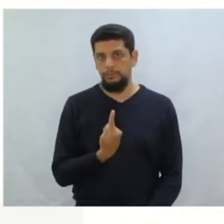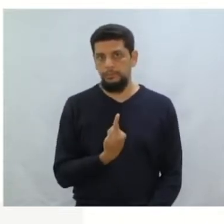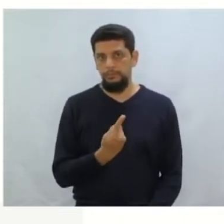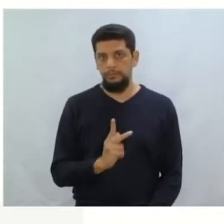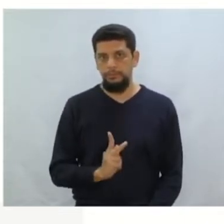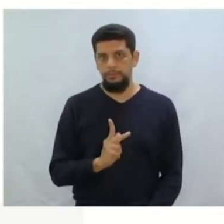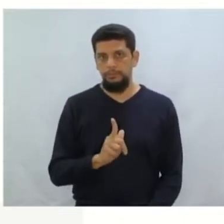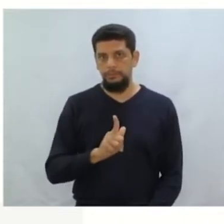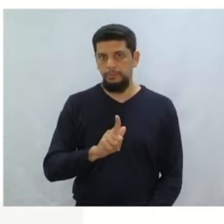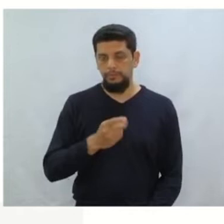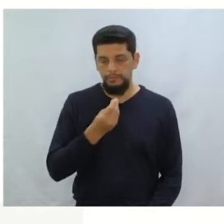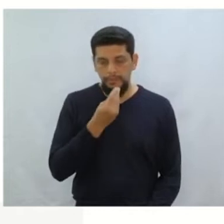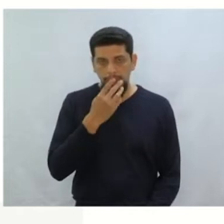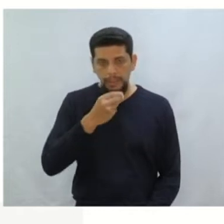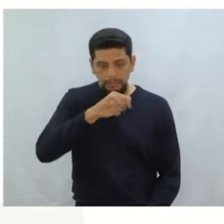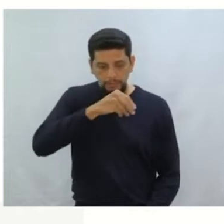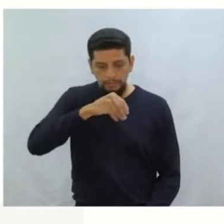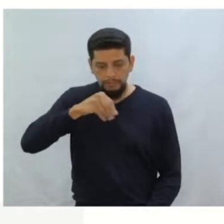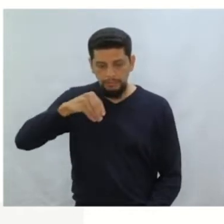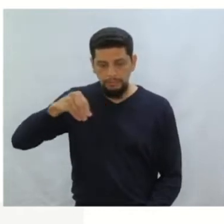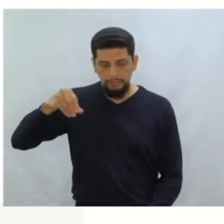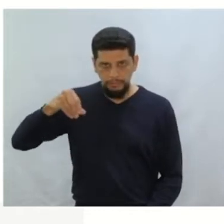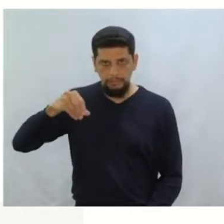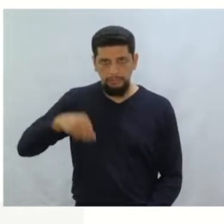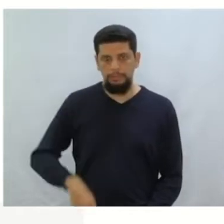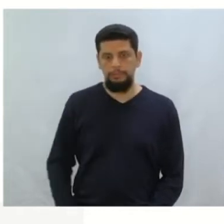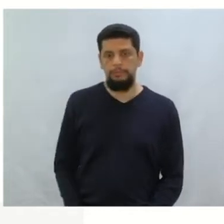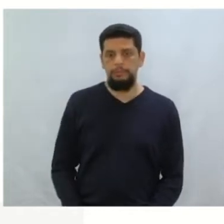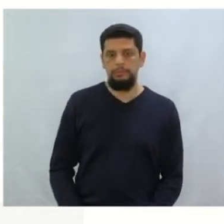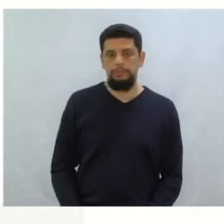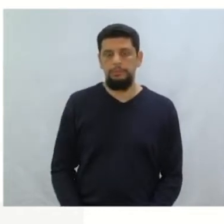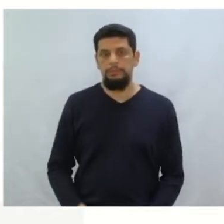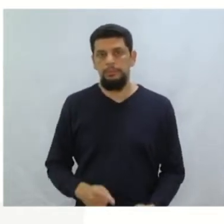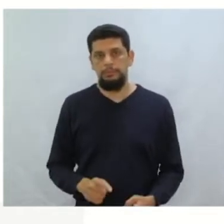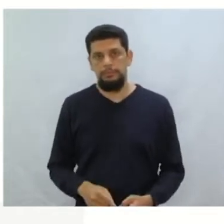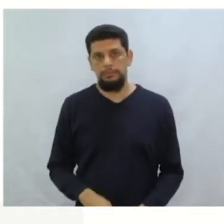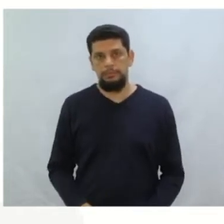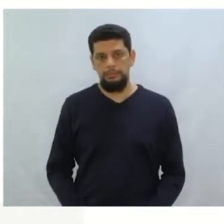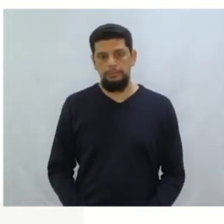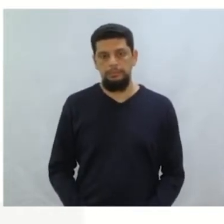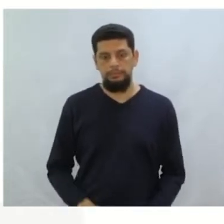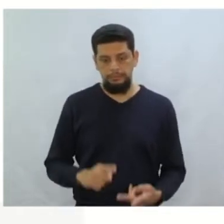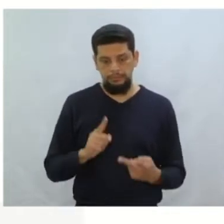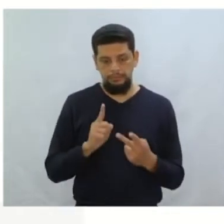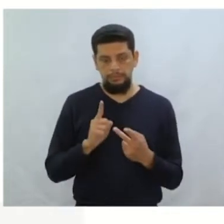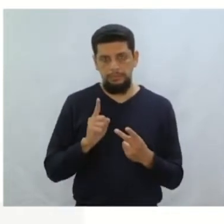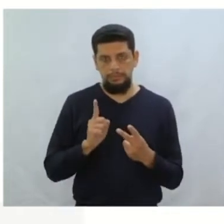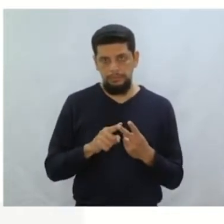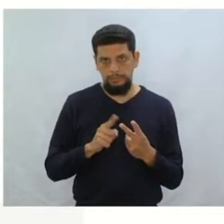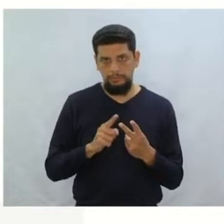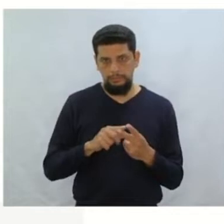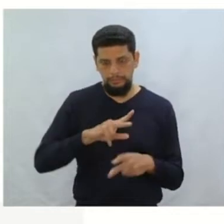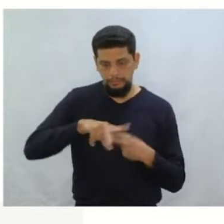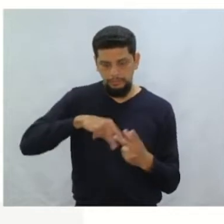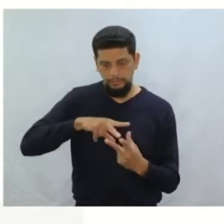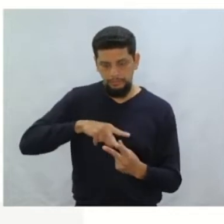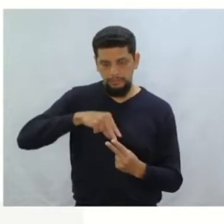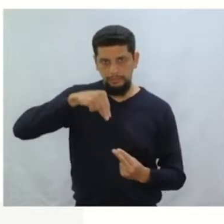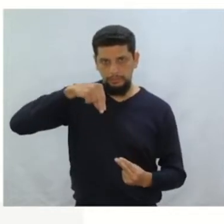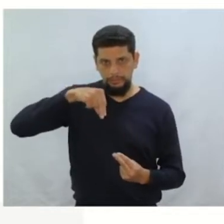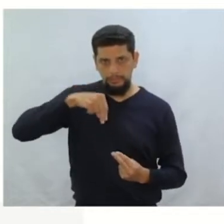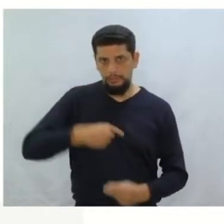1 quilo de sal, 1.000 gramas, né, de sal. 1 quilograma de